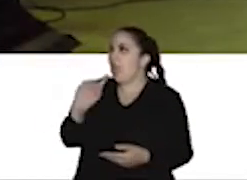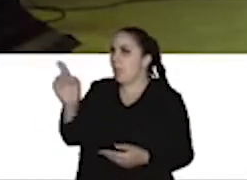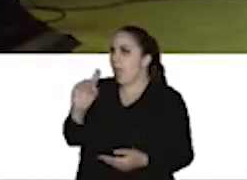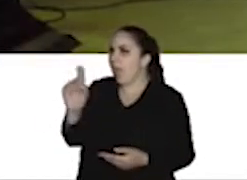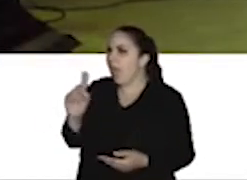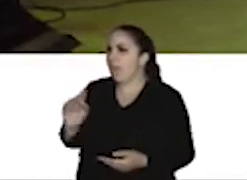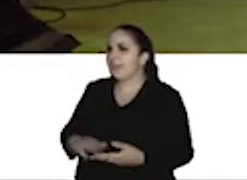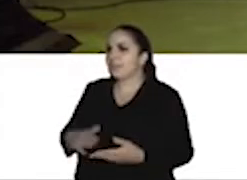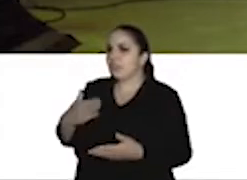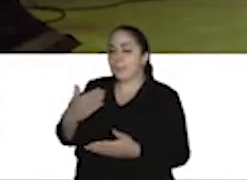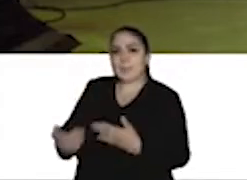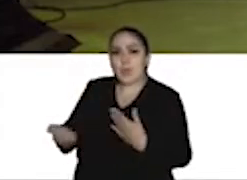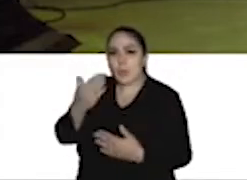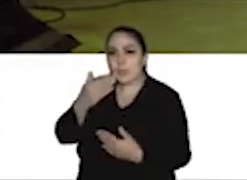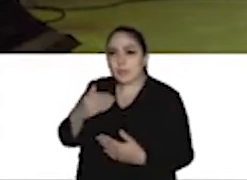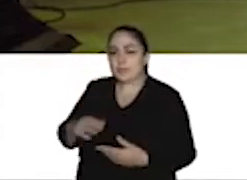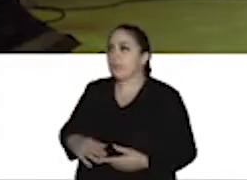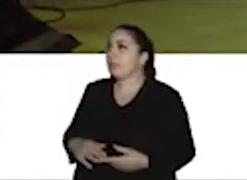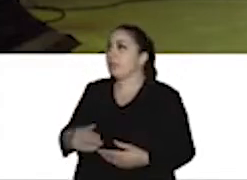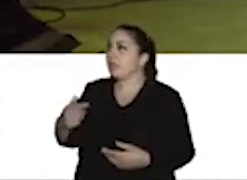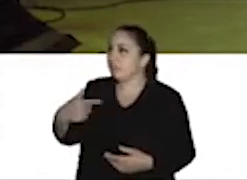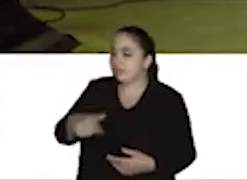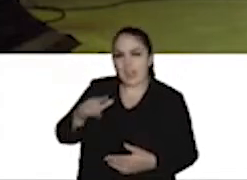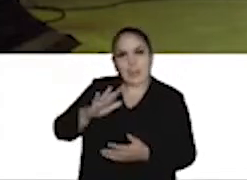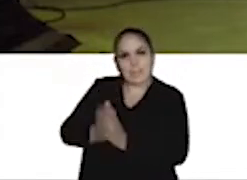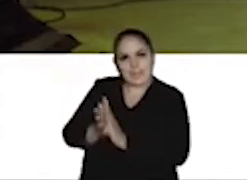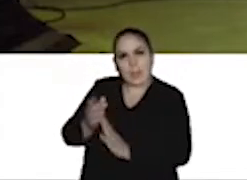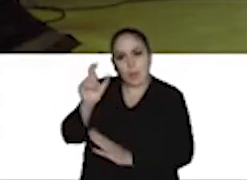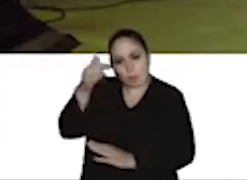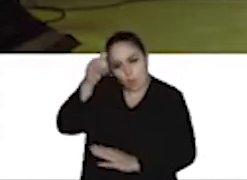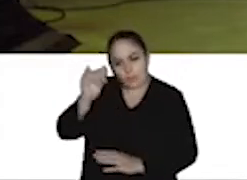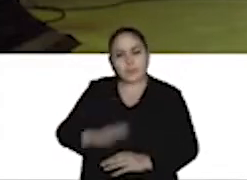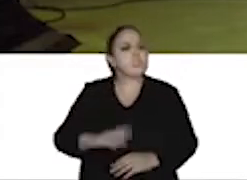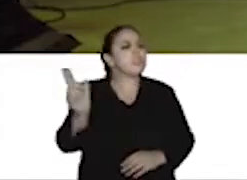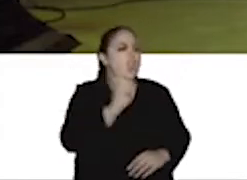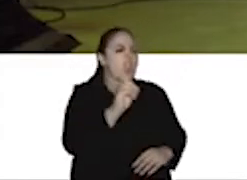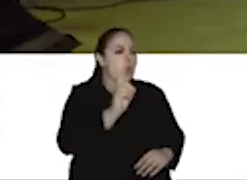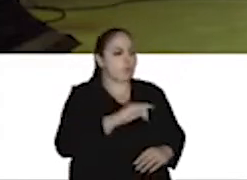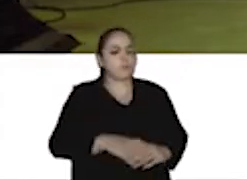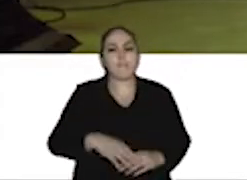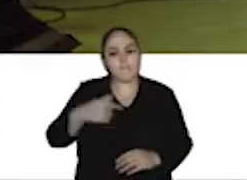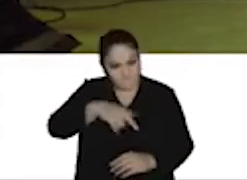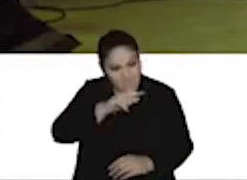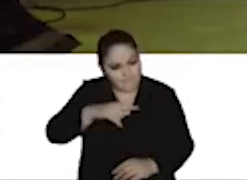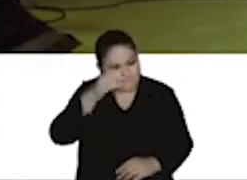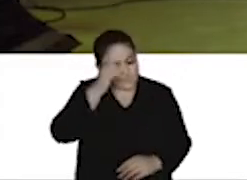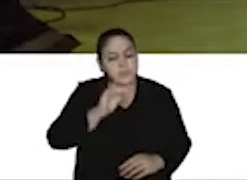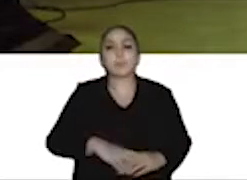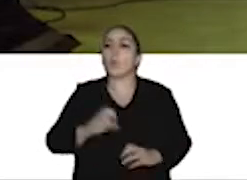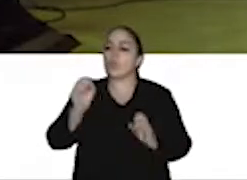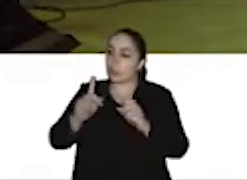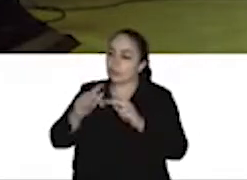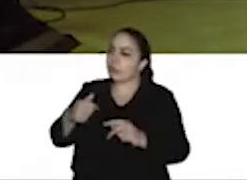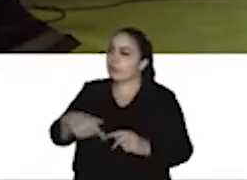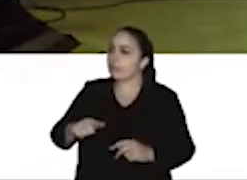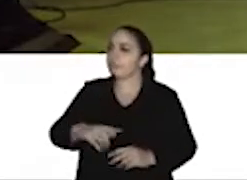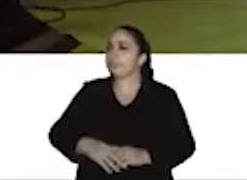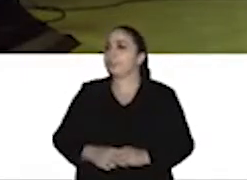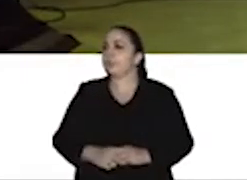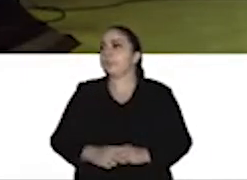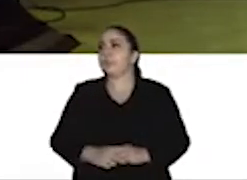dos filhos, os filhos já se criaram, mulher. Vai lá matar esse boi. Eu não vou matar esse boi. Vai matar esse boi. Vai matar esse boi. Tá bom, eu vou matar o boi.